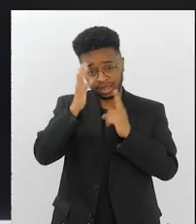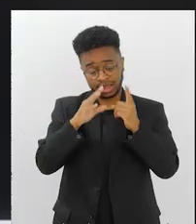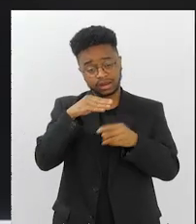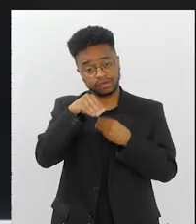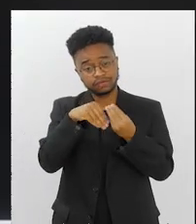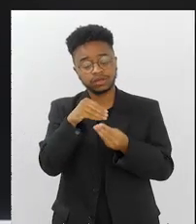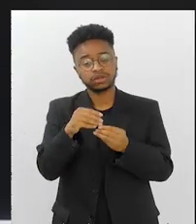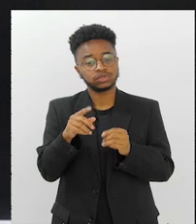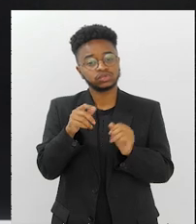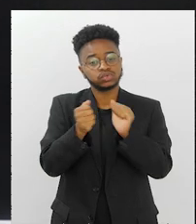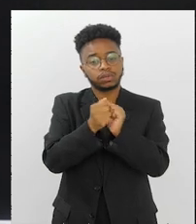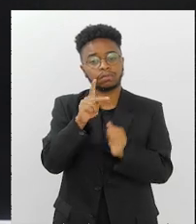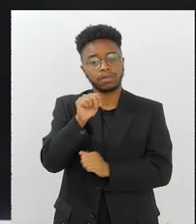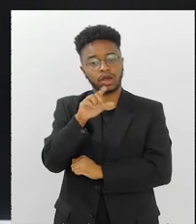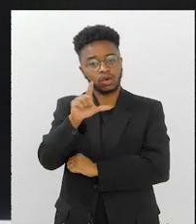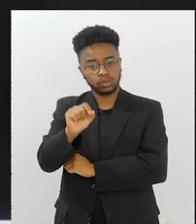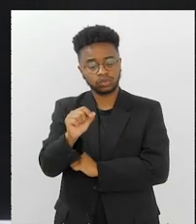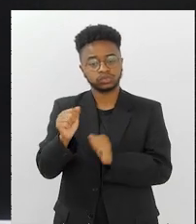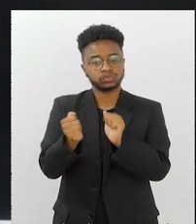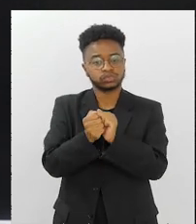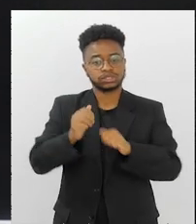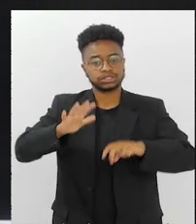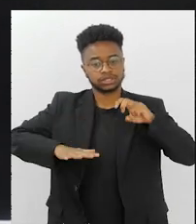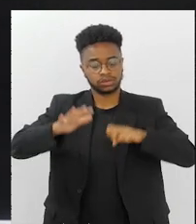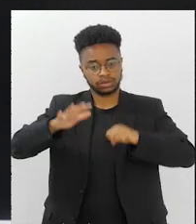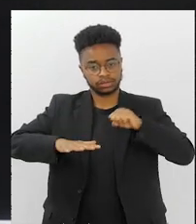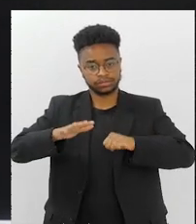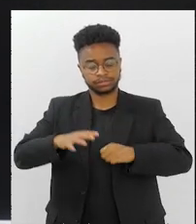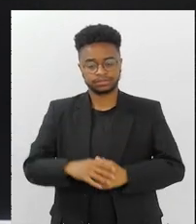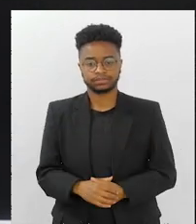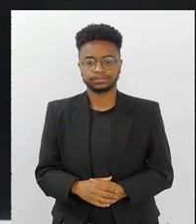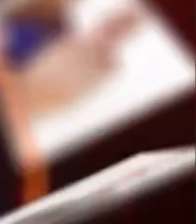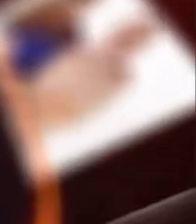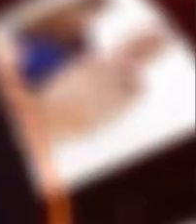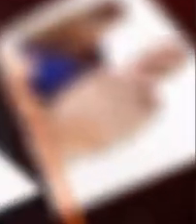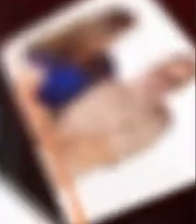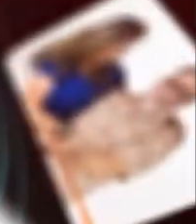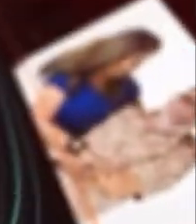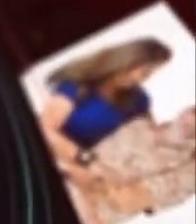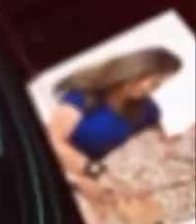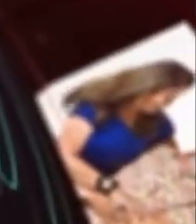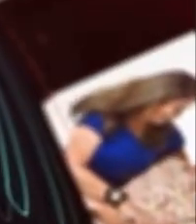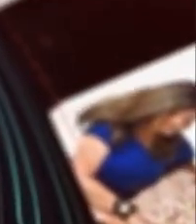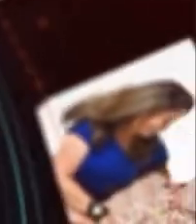com Quintais com Paulo Pina coreógrafo do acadêmico Salgueiro